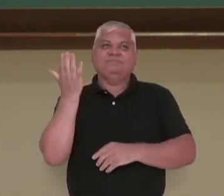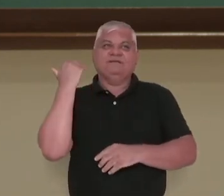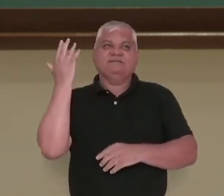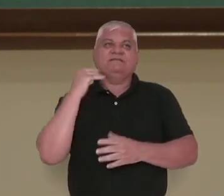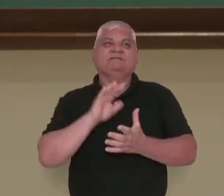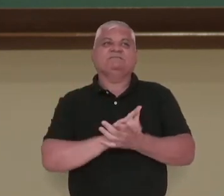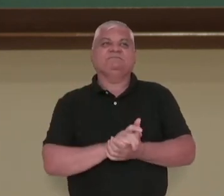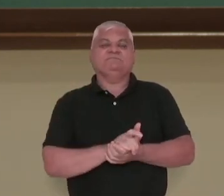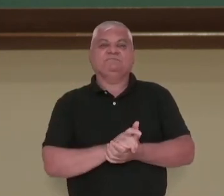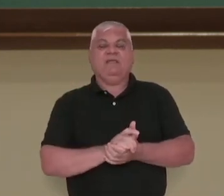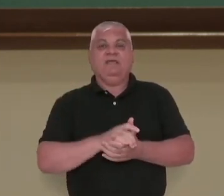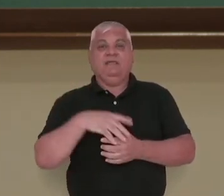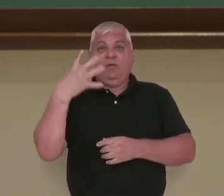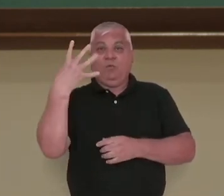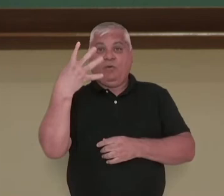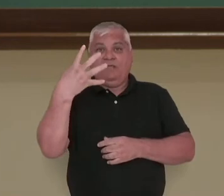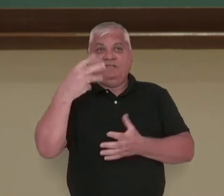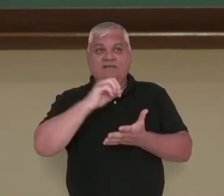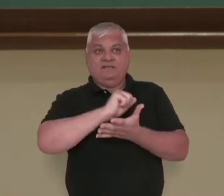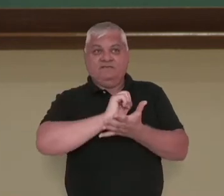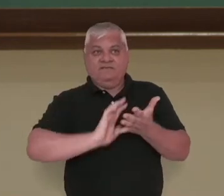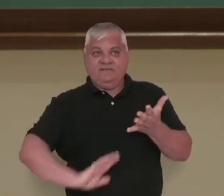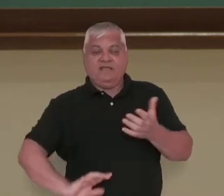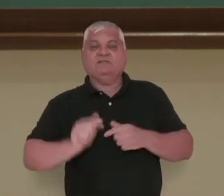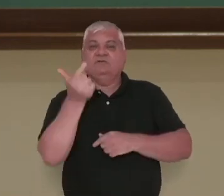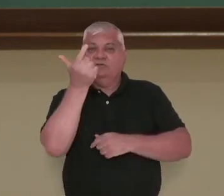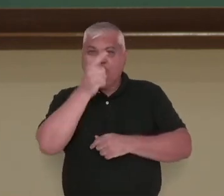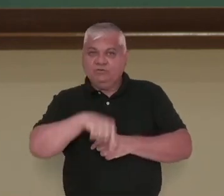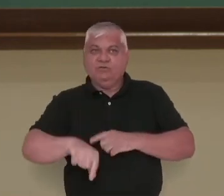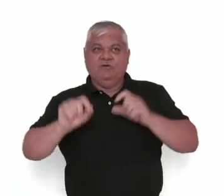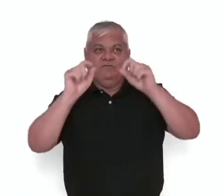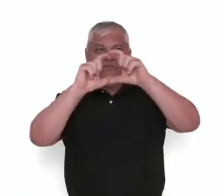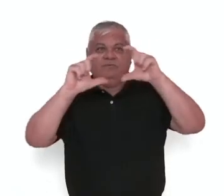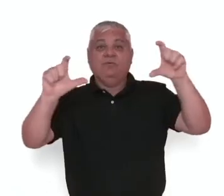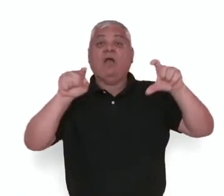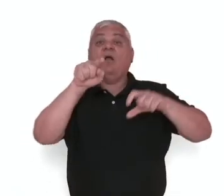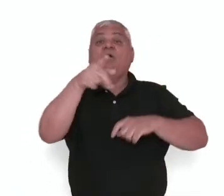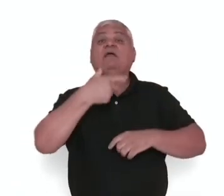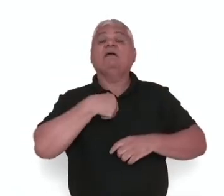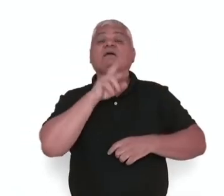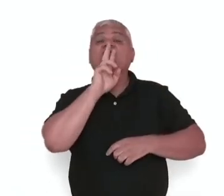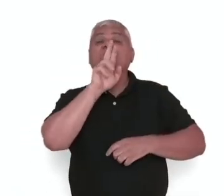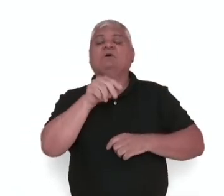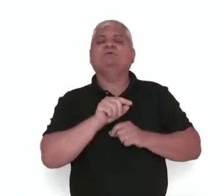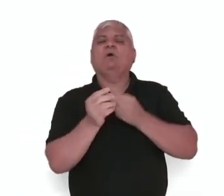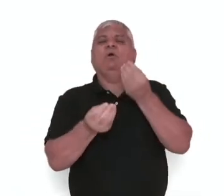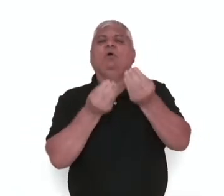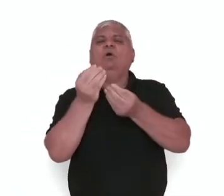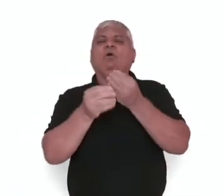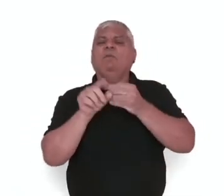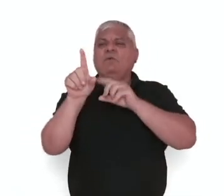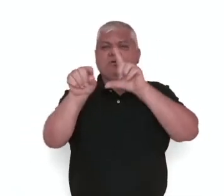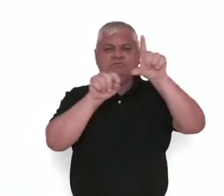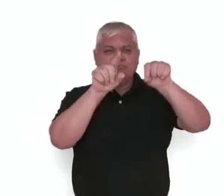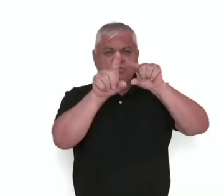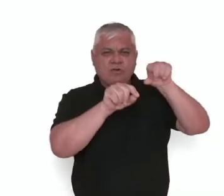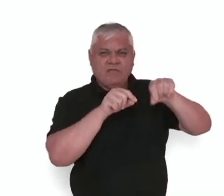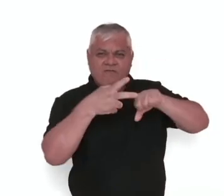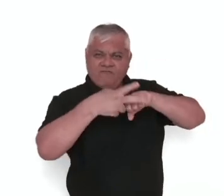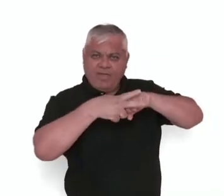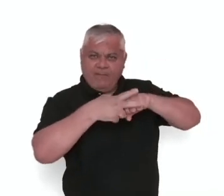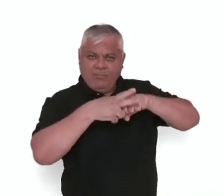ok? E na quarta atividade, a gente trouxe de novo esse fragmento e agora vocês vão responder que efeito a escolha desses